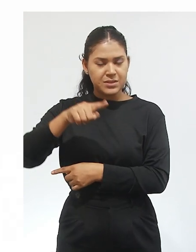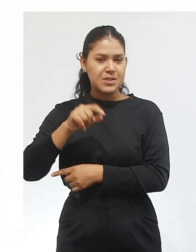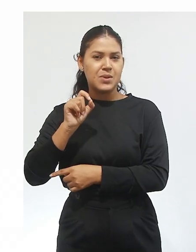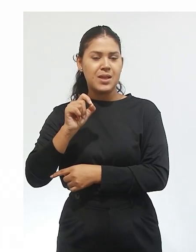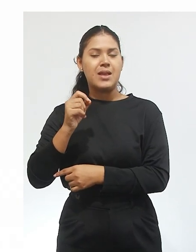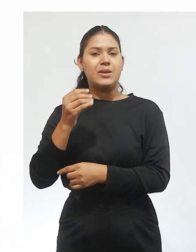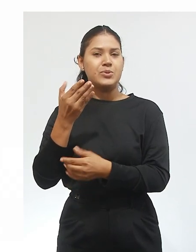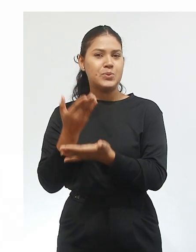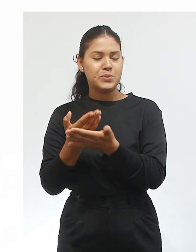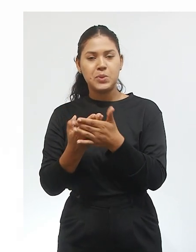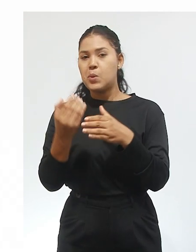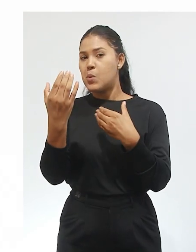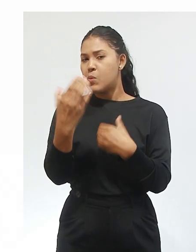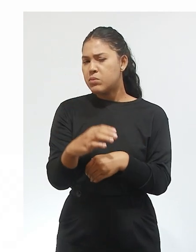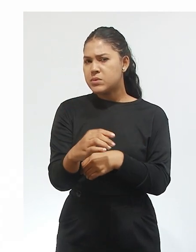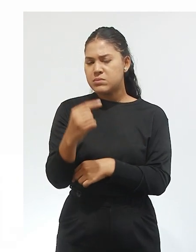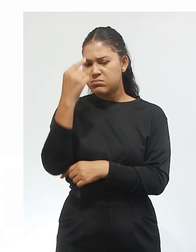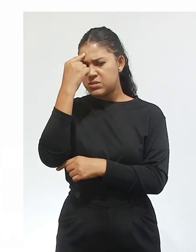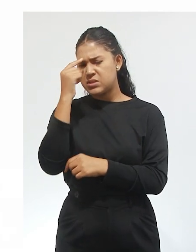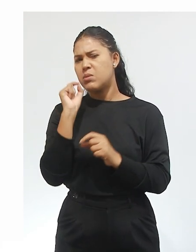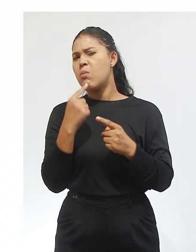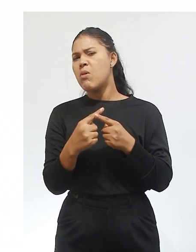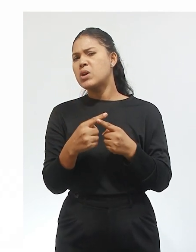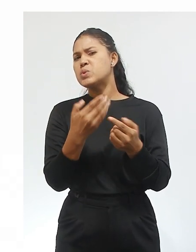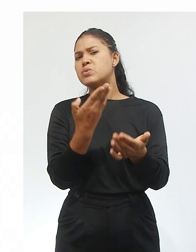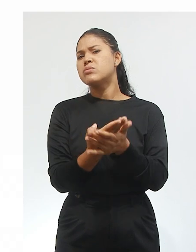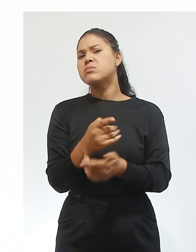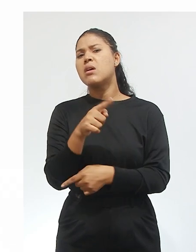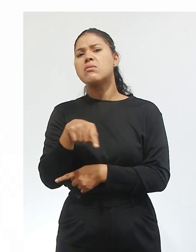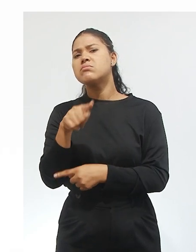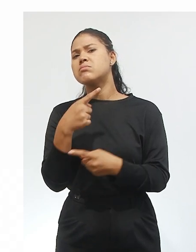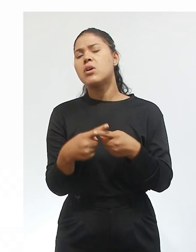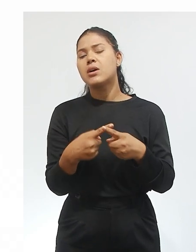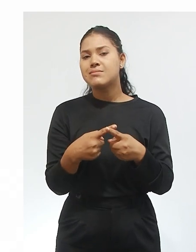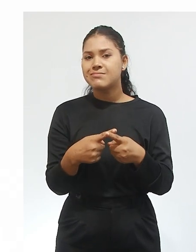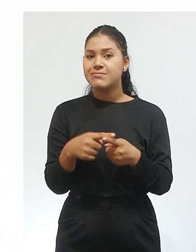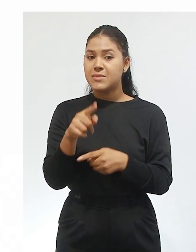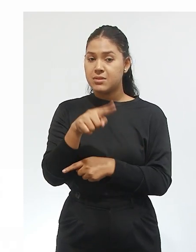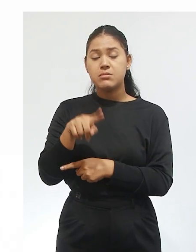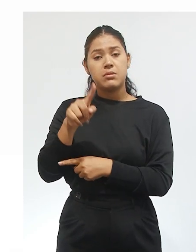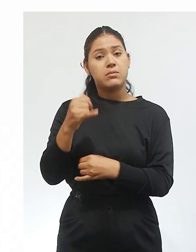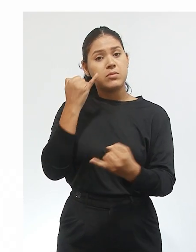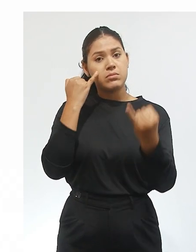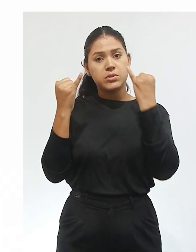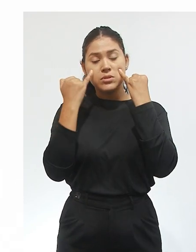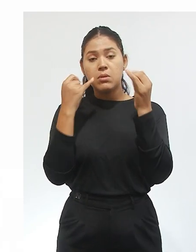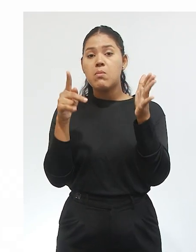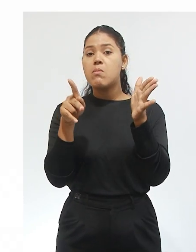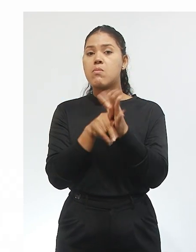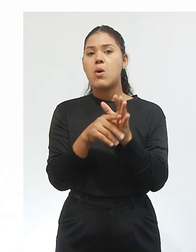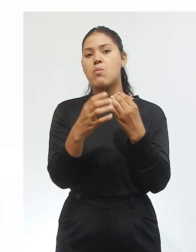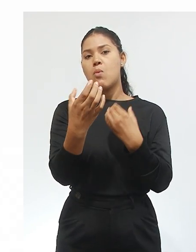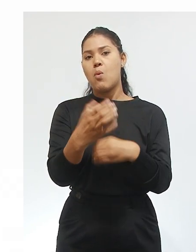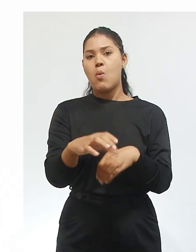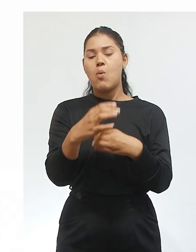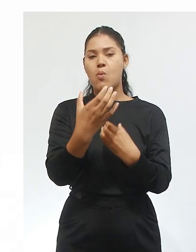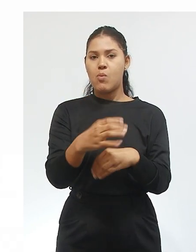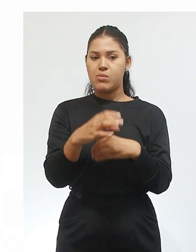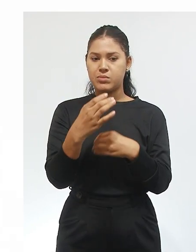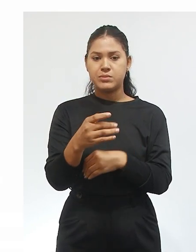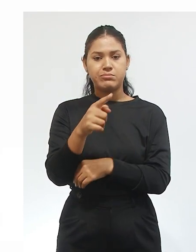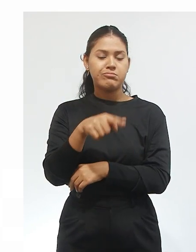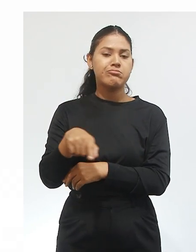para que eu vou criar essa informação? Gente, isso aqui cai a rodo em questões de concurso, tá? Principalmente do livro diário e livro razão